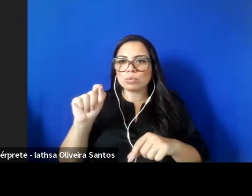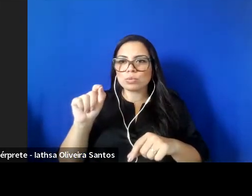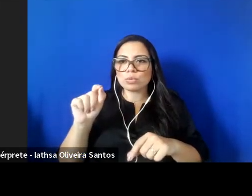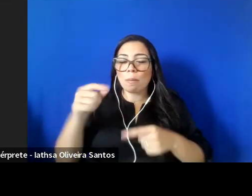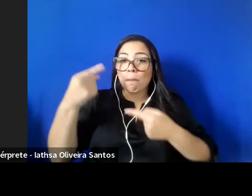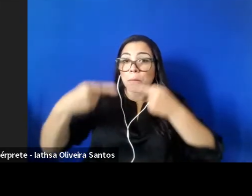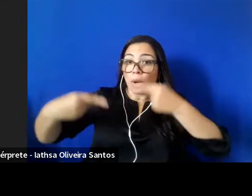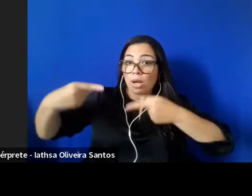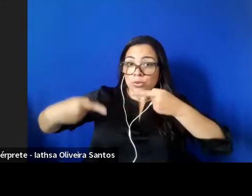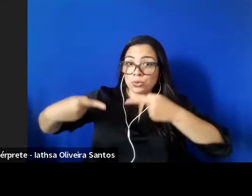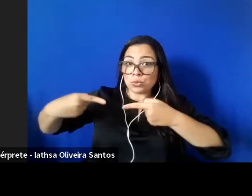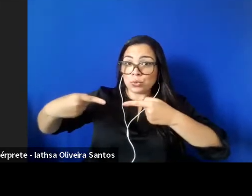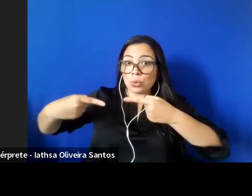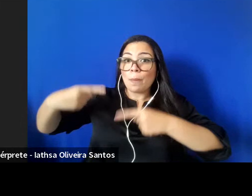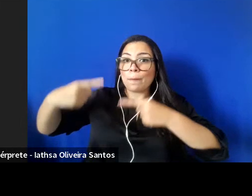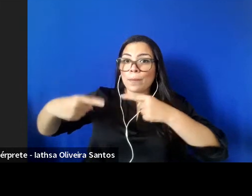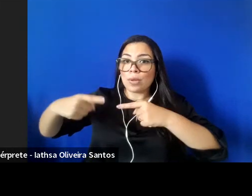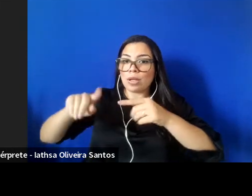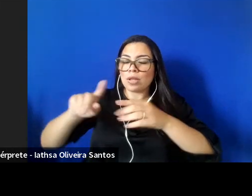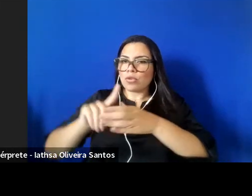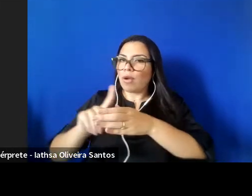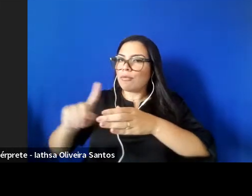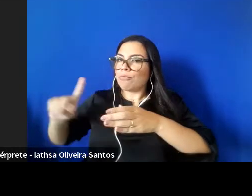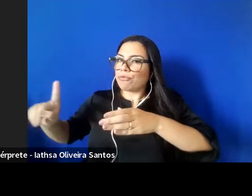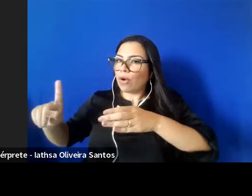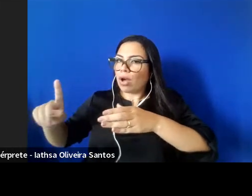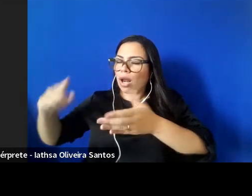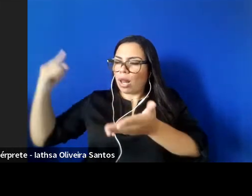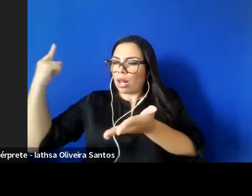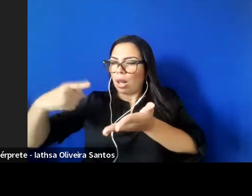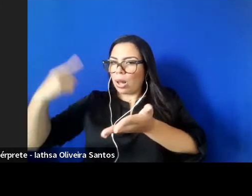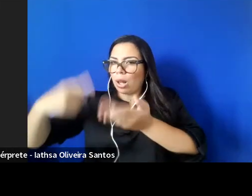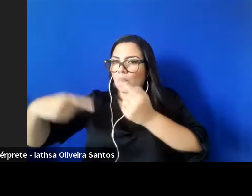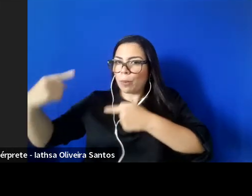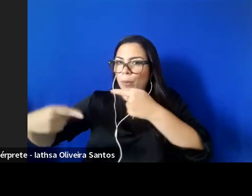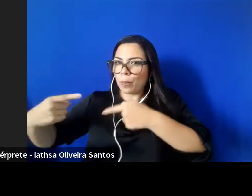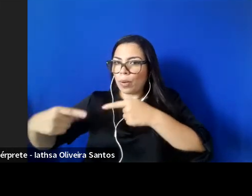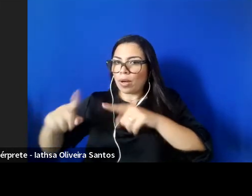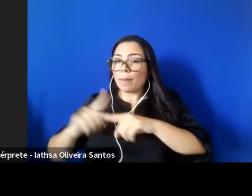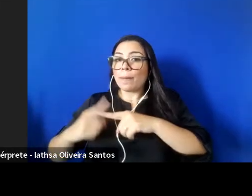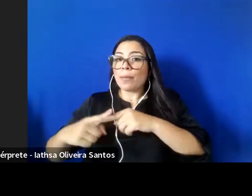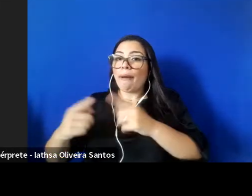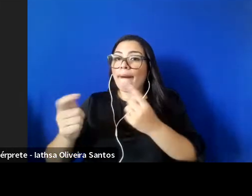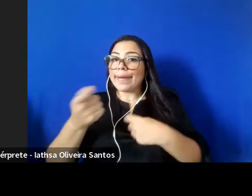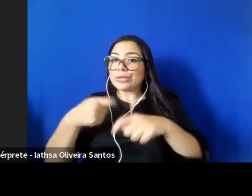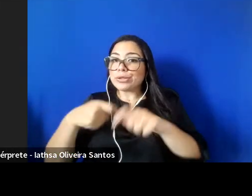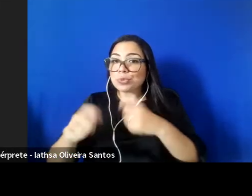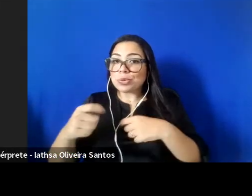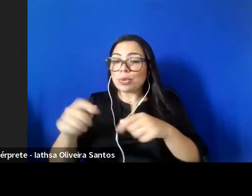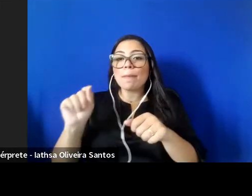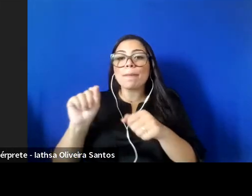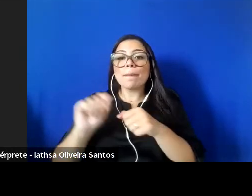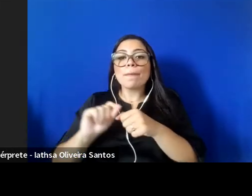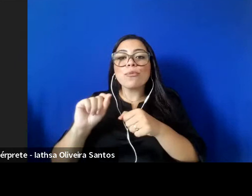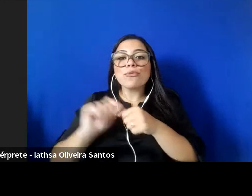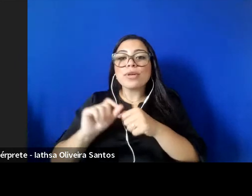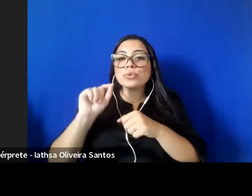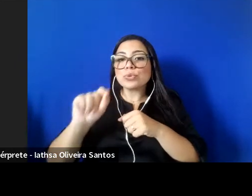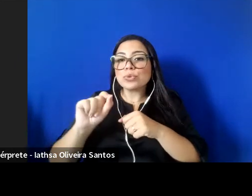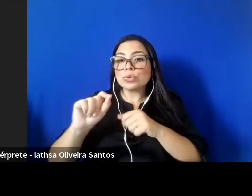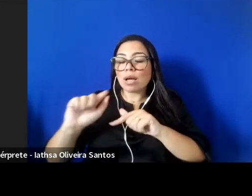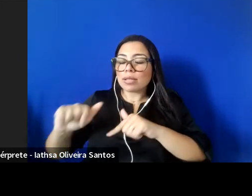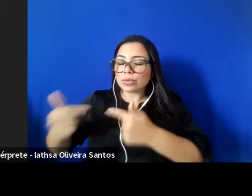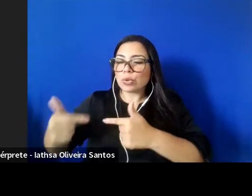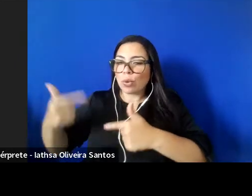político, fora da função de julgar ações políticas, porque nós estamos na administração, a gente precisa de trabalhar com ações